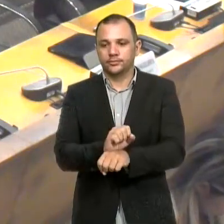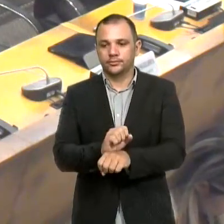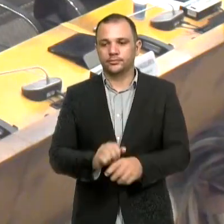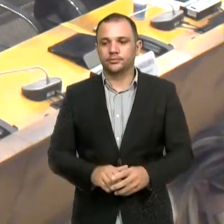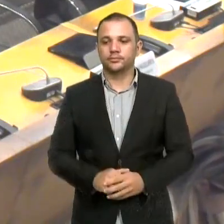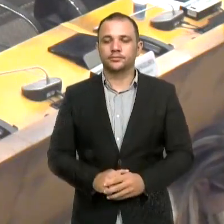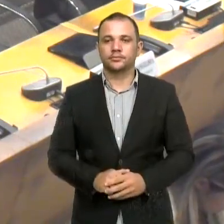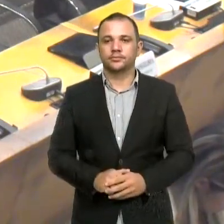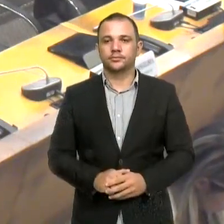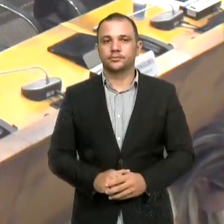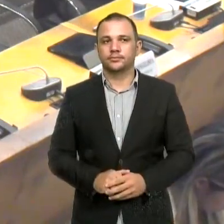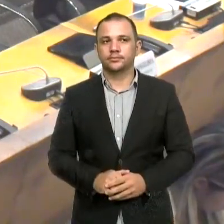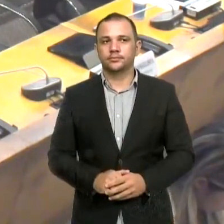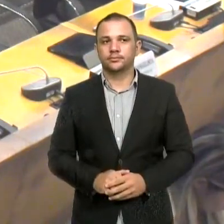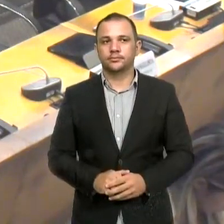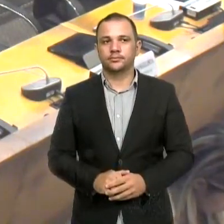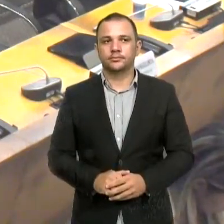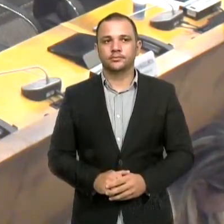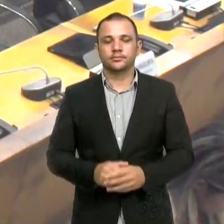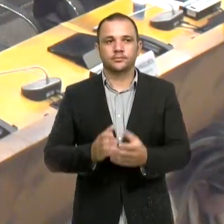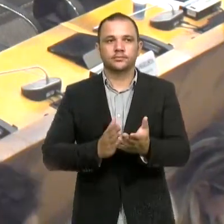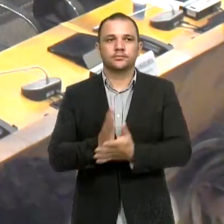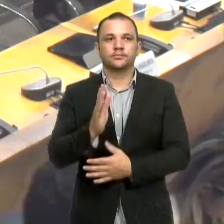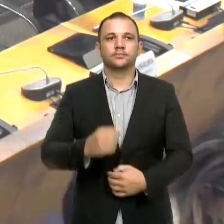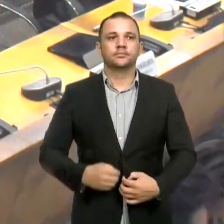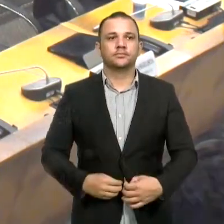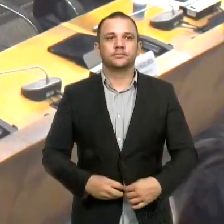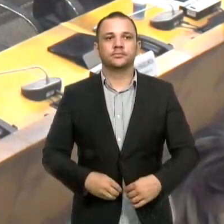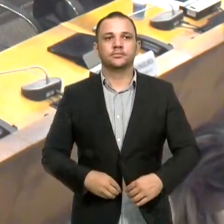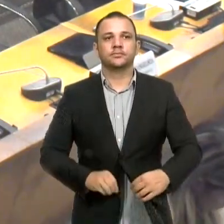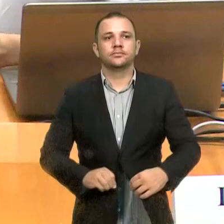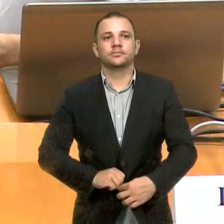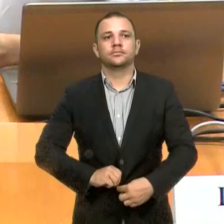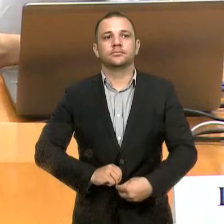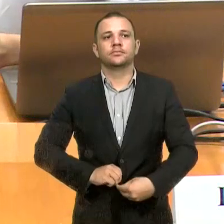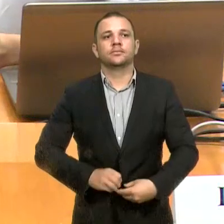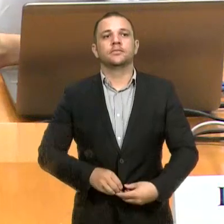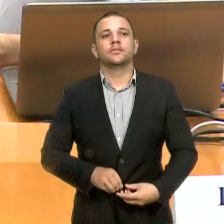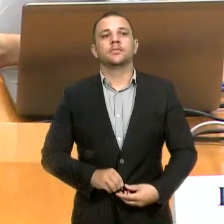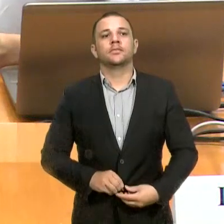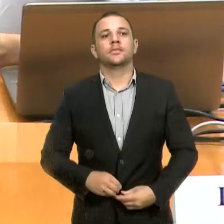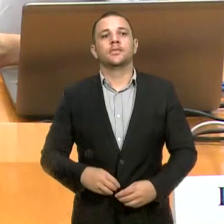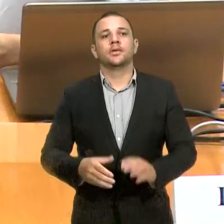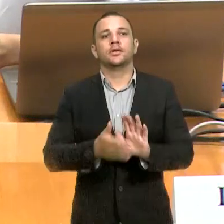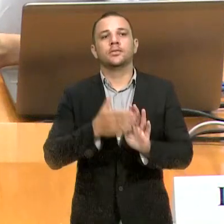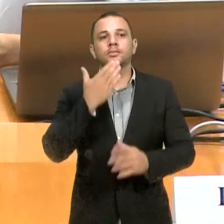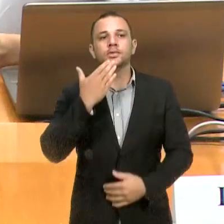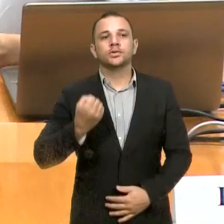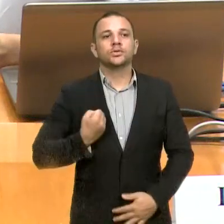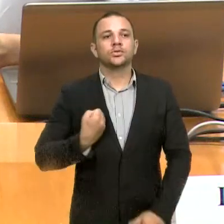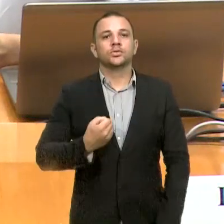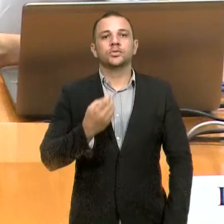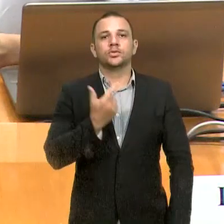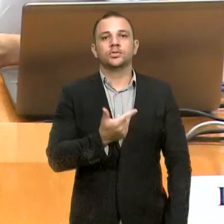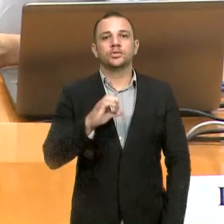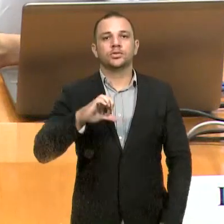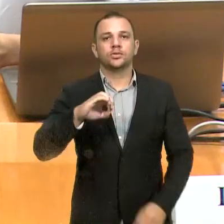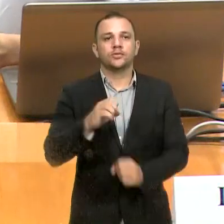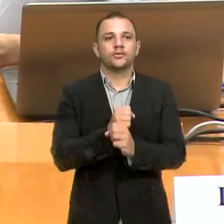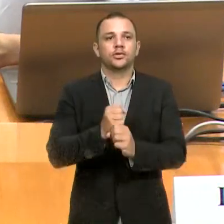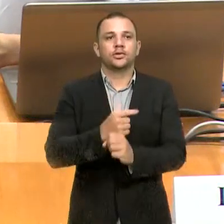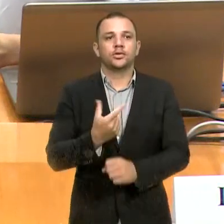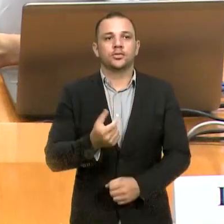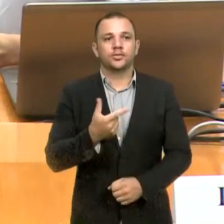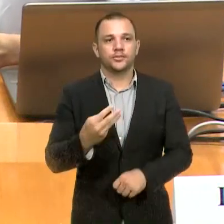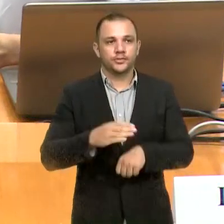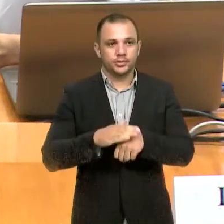permaneçam como estão. Requerimento aprovado. Requerimento número 290 de 2023, de autoria